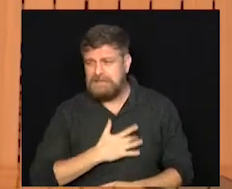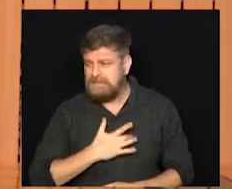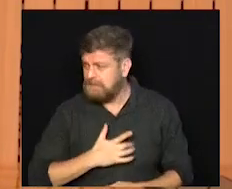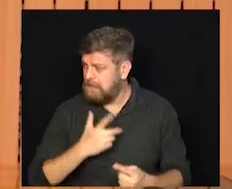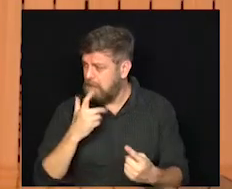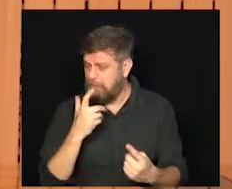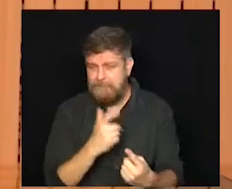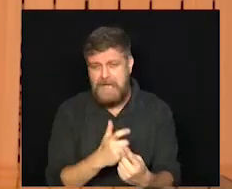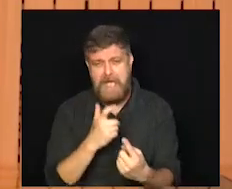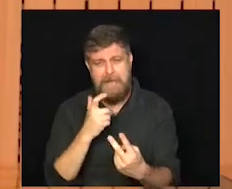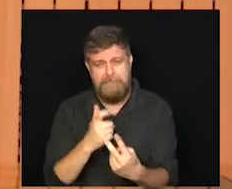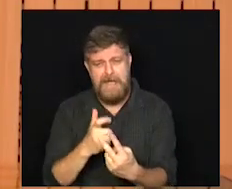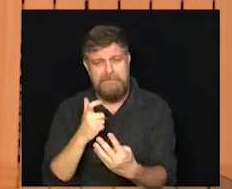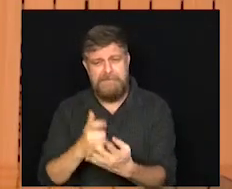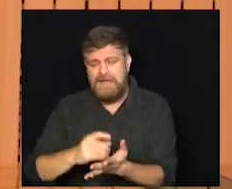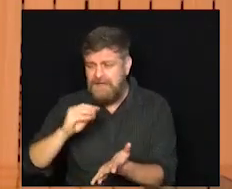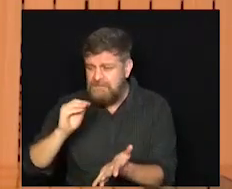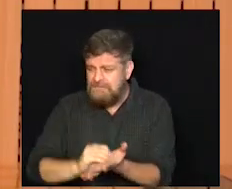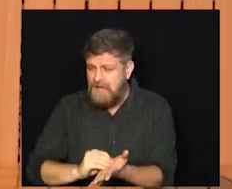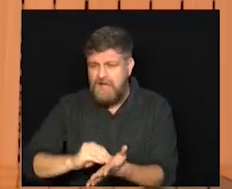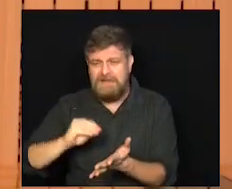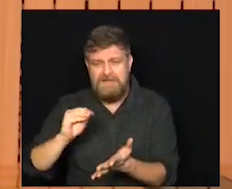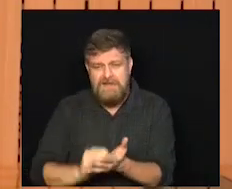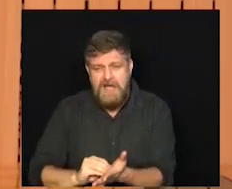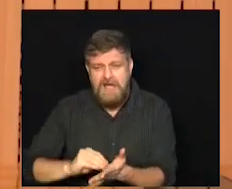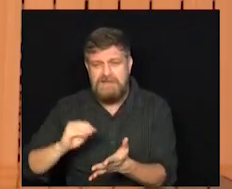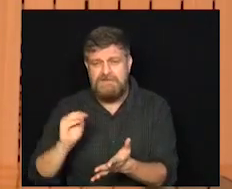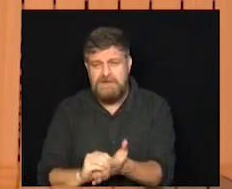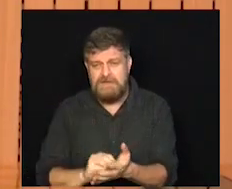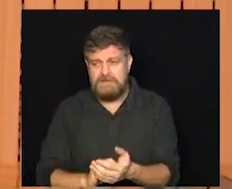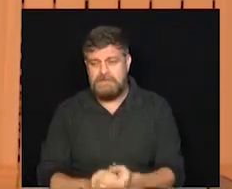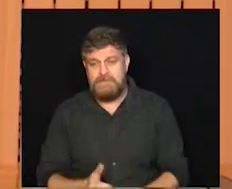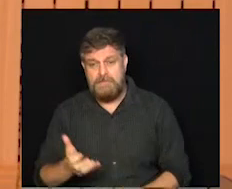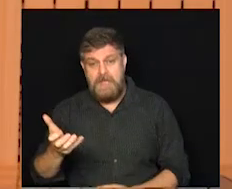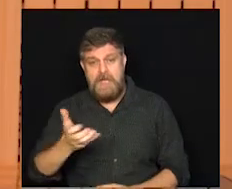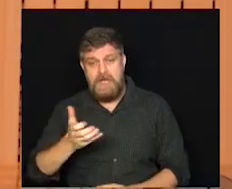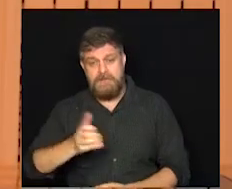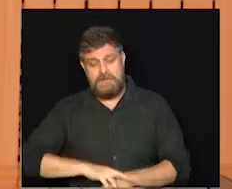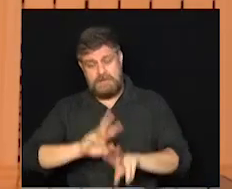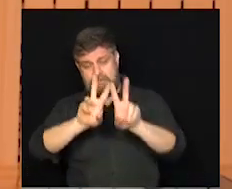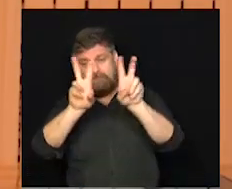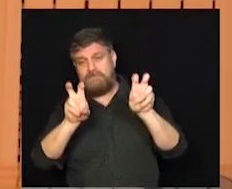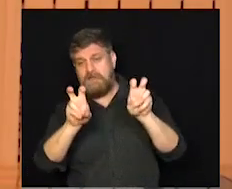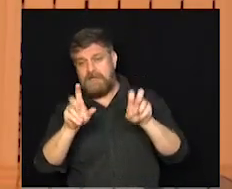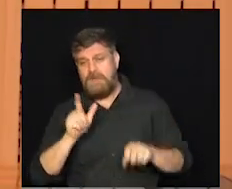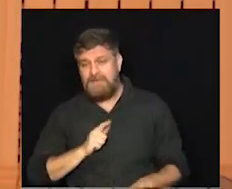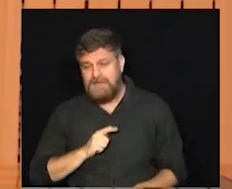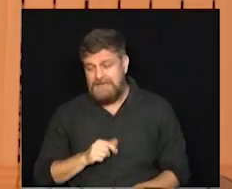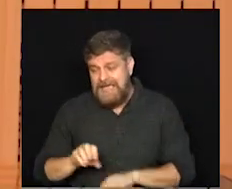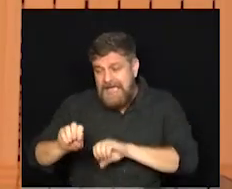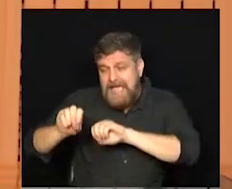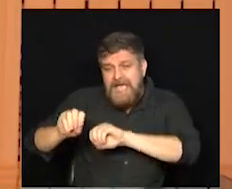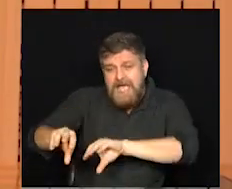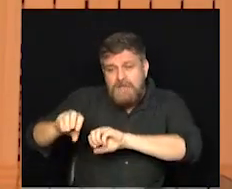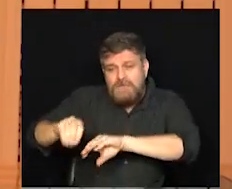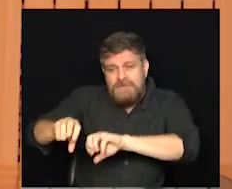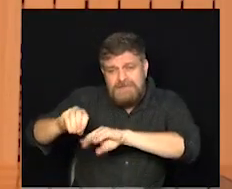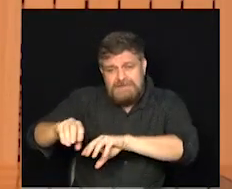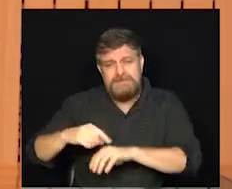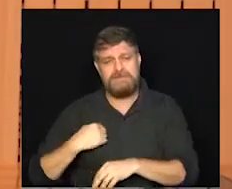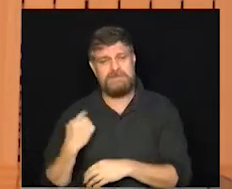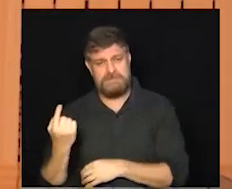e, enfim, não é esse que eu quero destacar, e sim a questão da educação em si, da